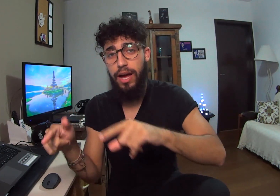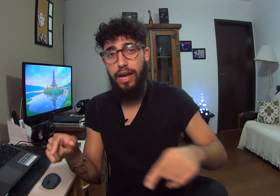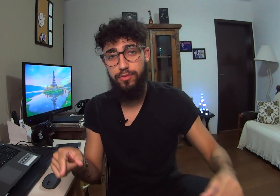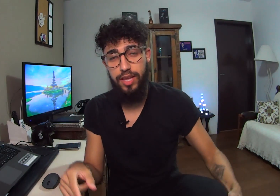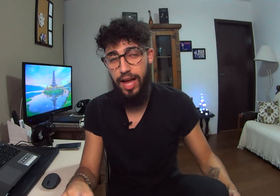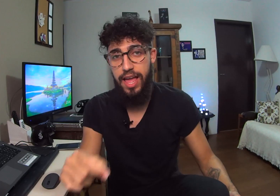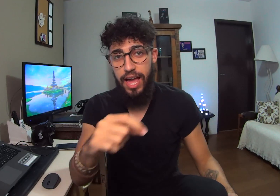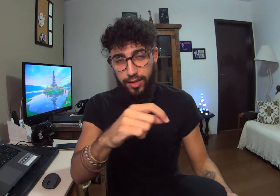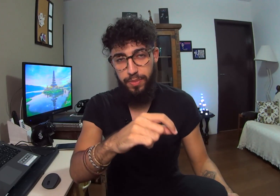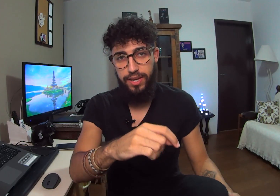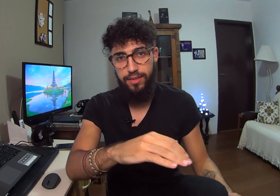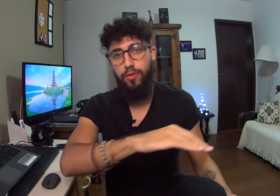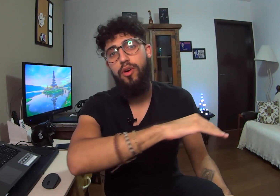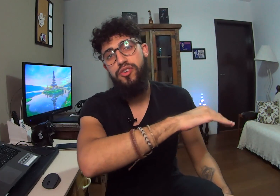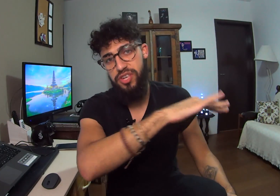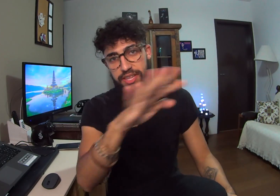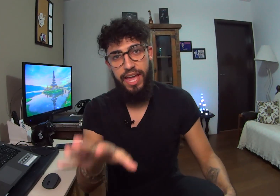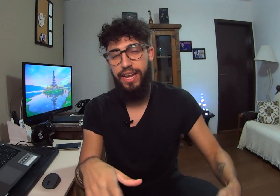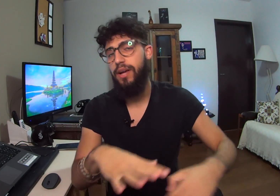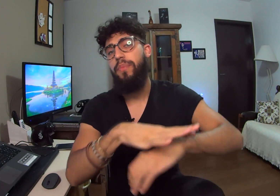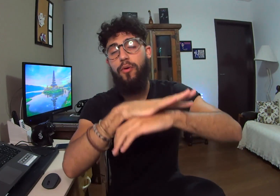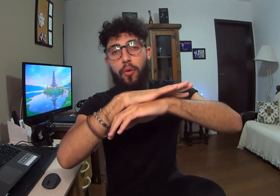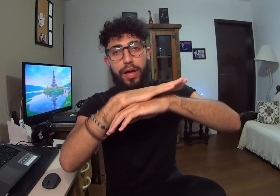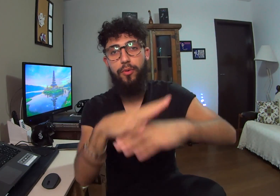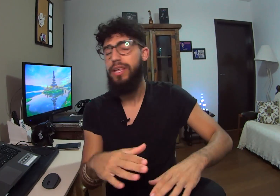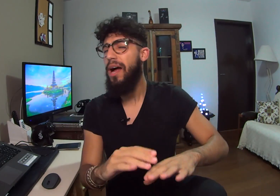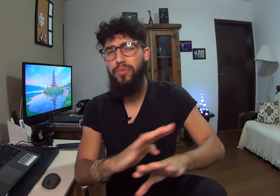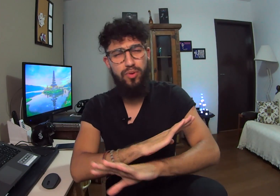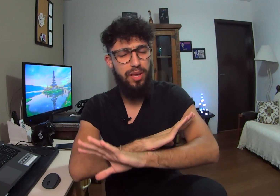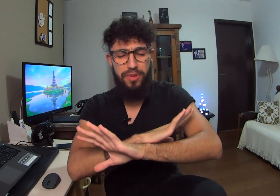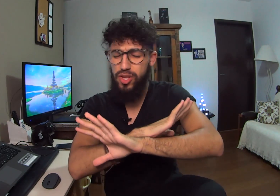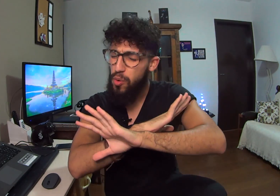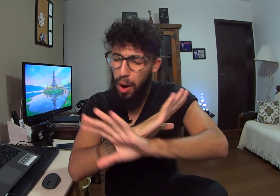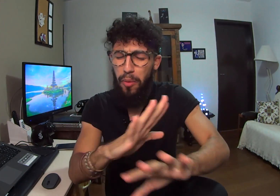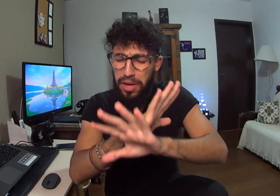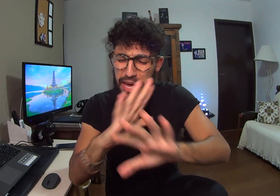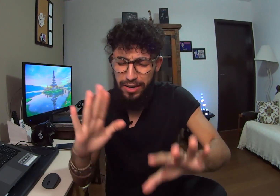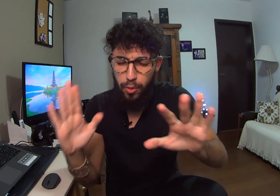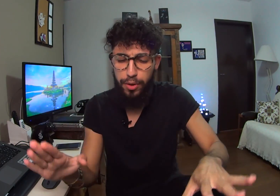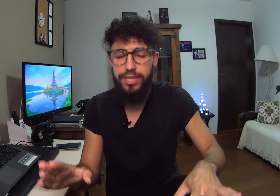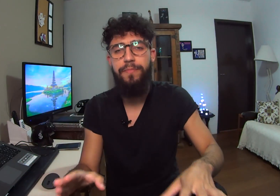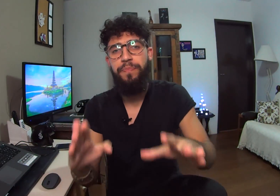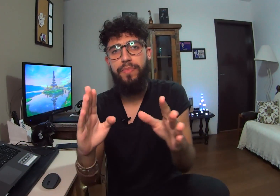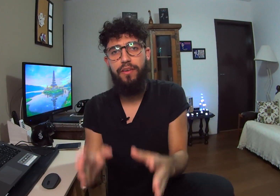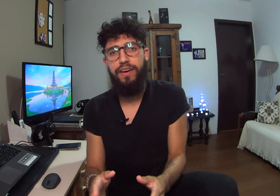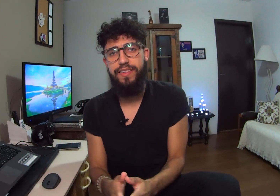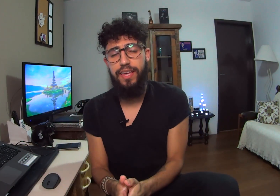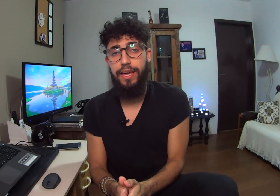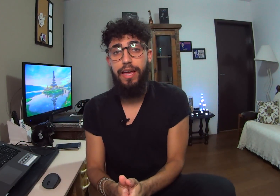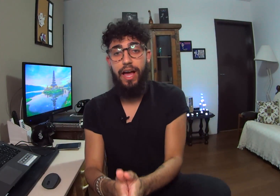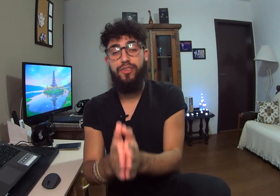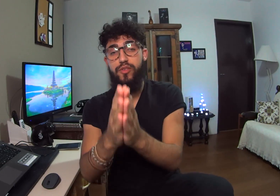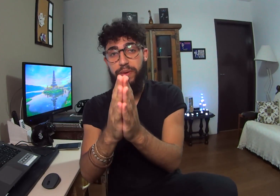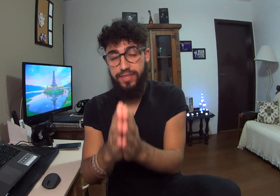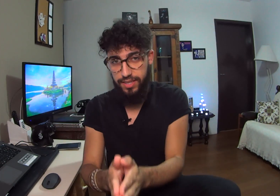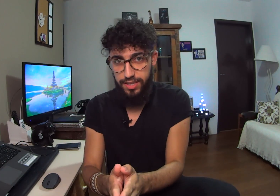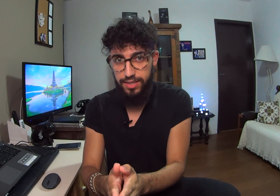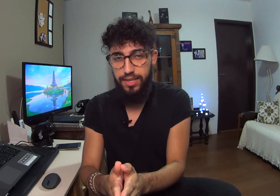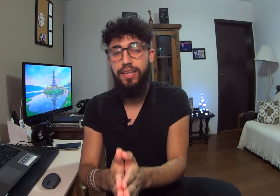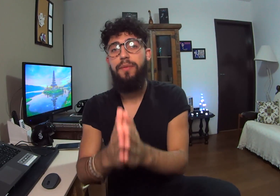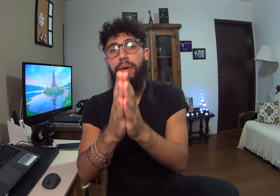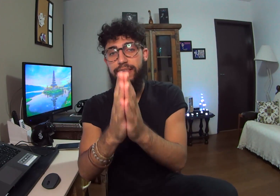quando eu tiver um cargo, tá? A explicação genérica para qualquer coisa, absolutamente qualquer coisa vai ser. A